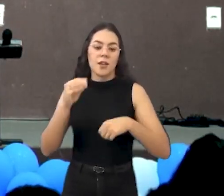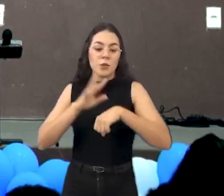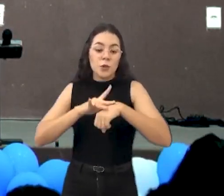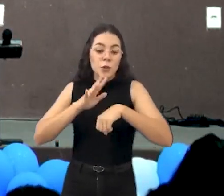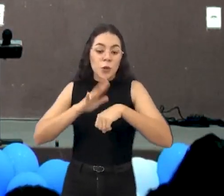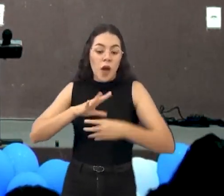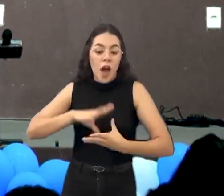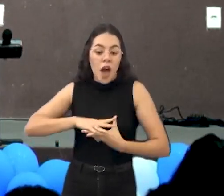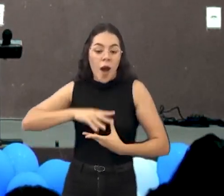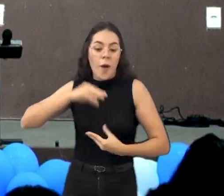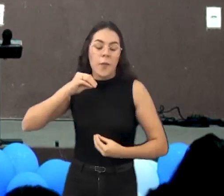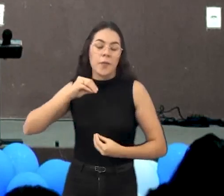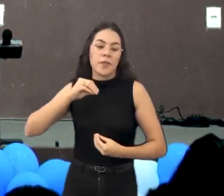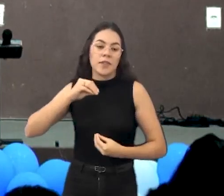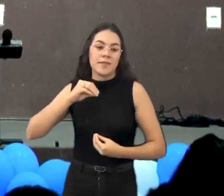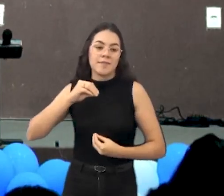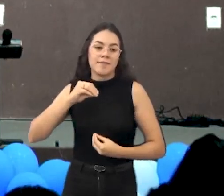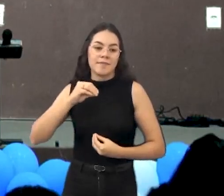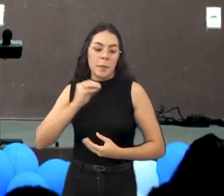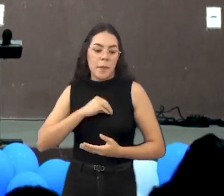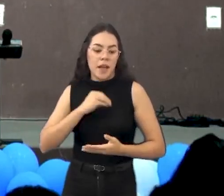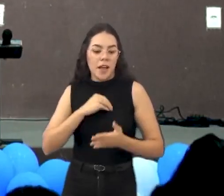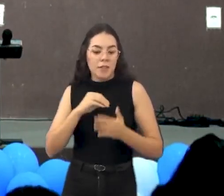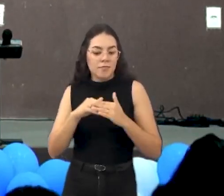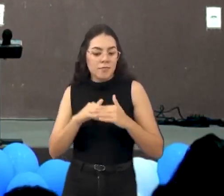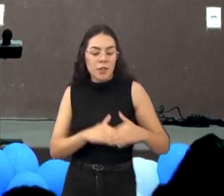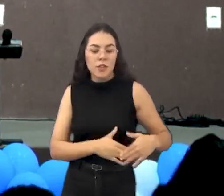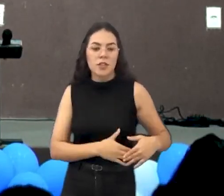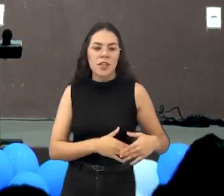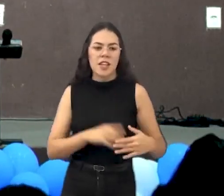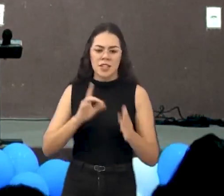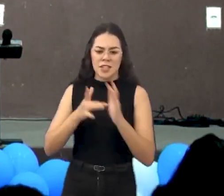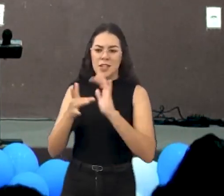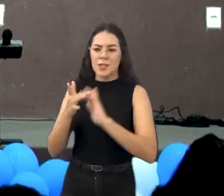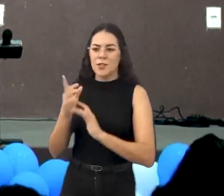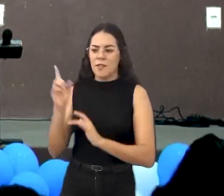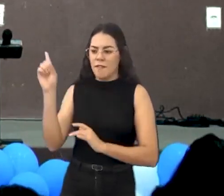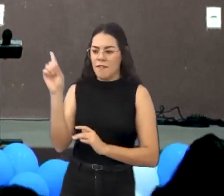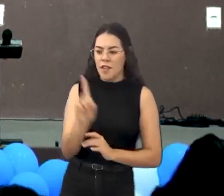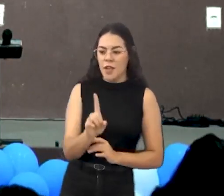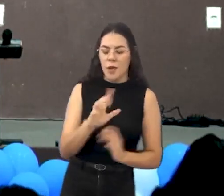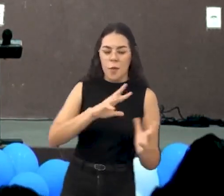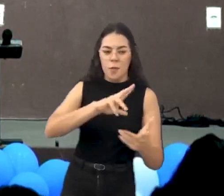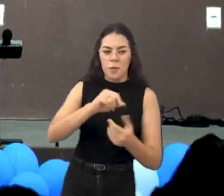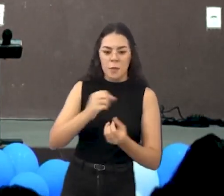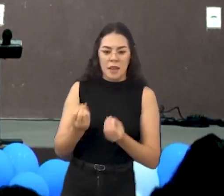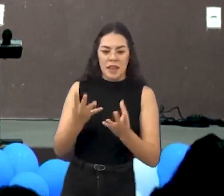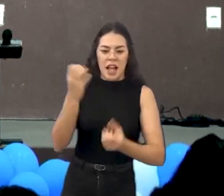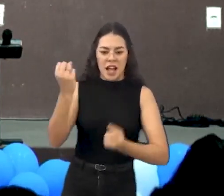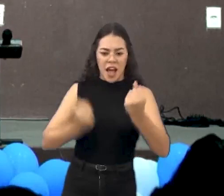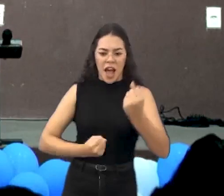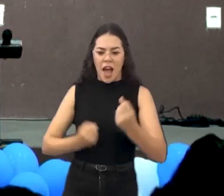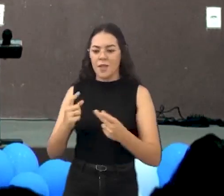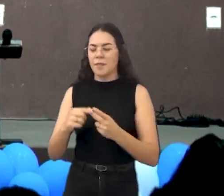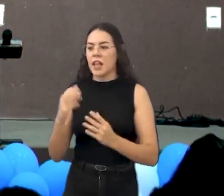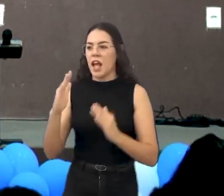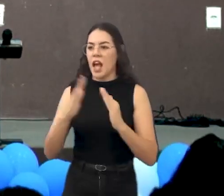dos que percebem o seu pecado. Jesus não veio te dar carro, casa, trabalho, casamento, emprego melhor.